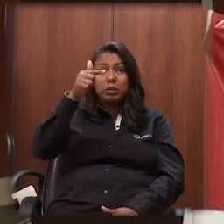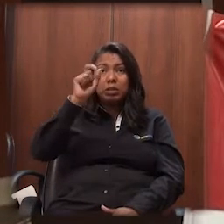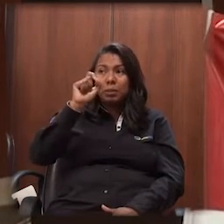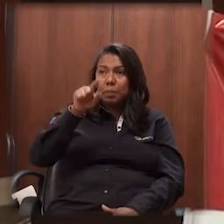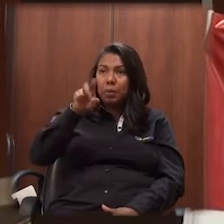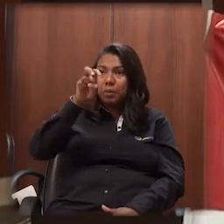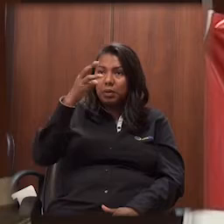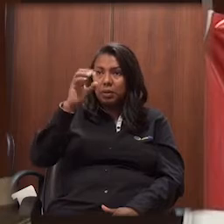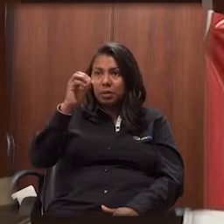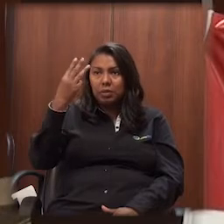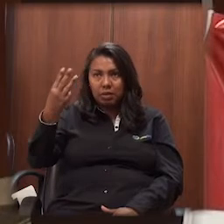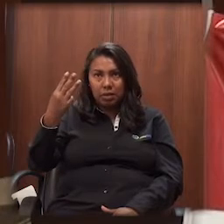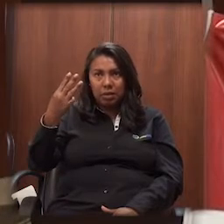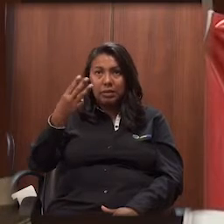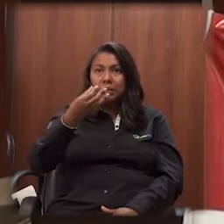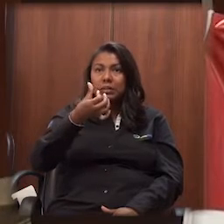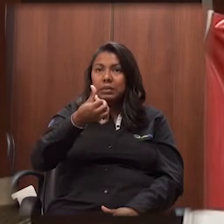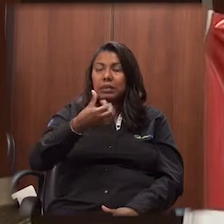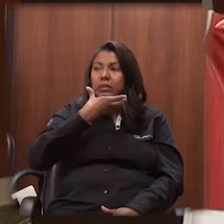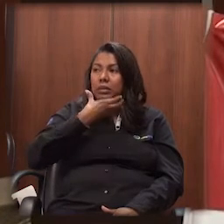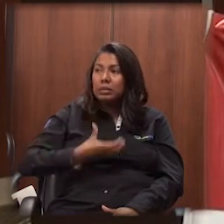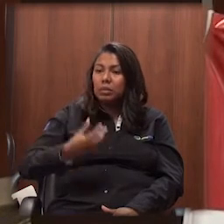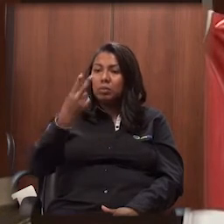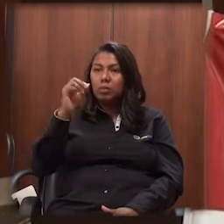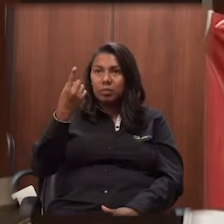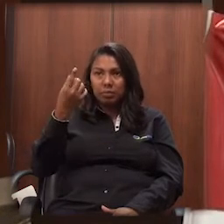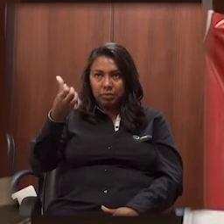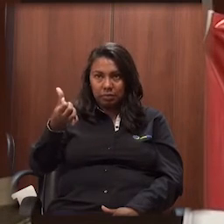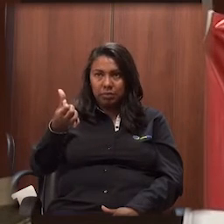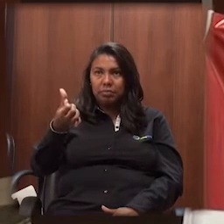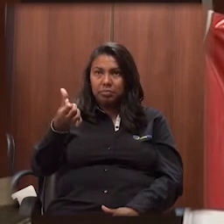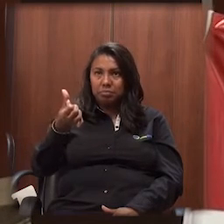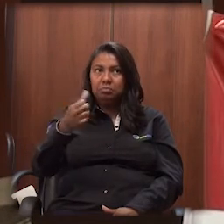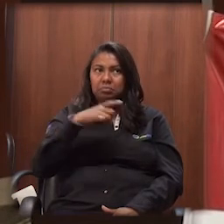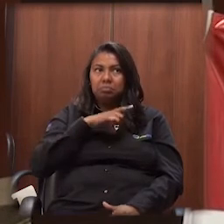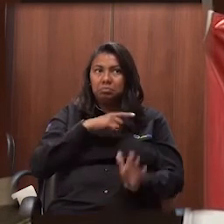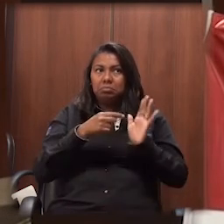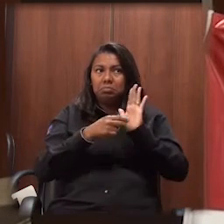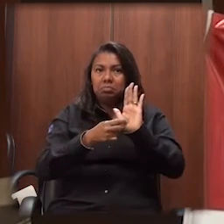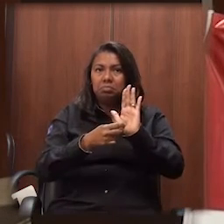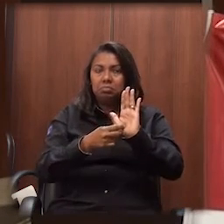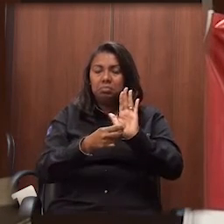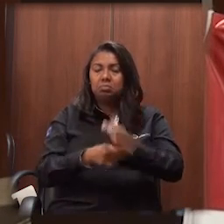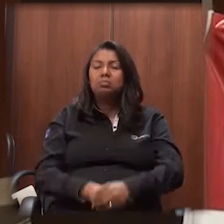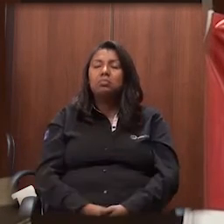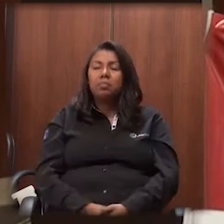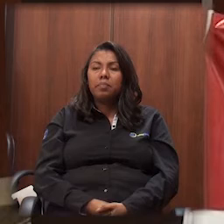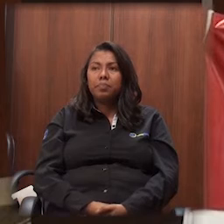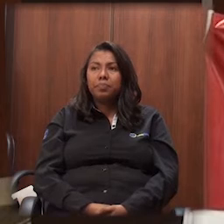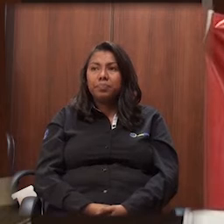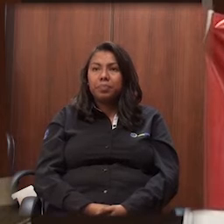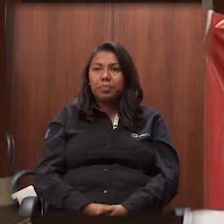57.503, de 6 de dezembro de 2016. Eu até tenho uma versão aqui para lhes apresentar, mas